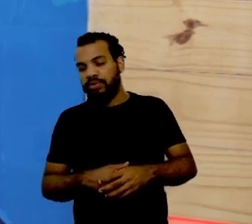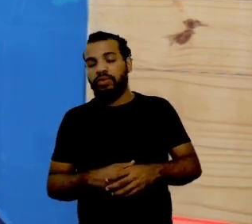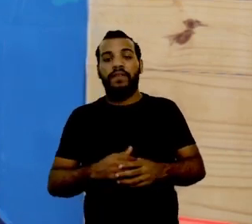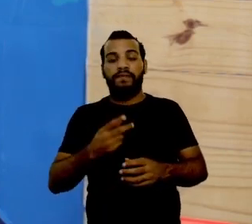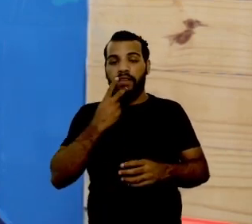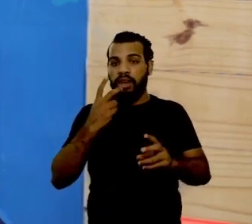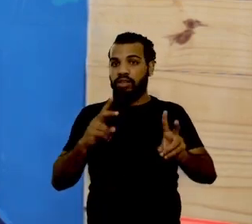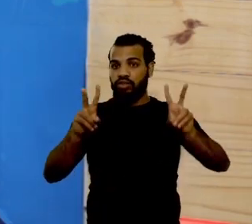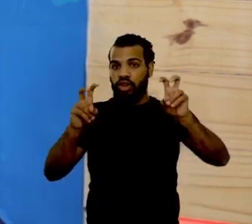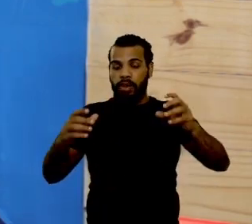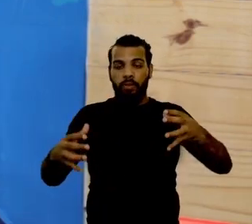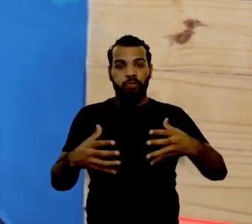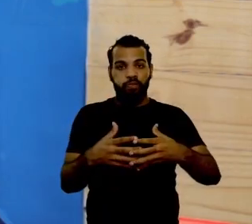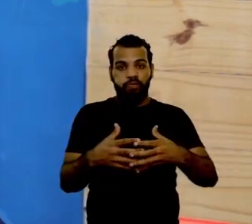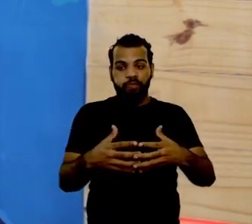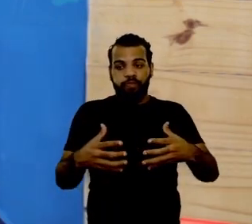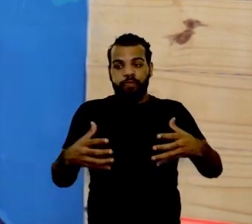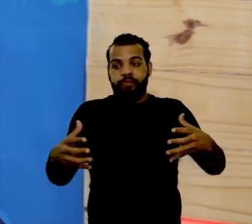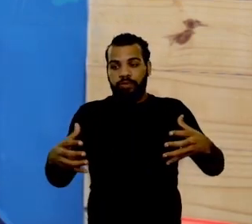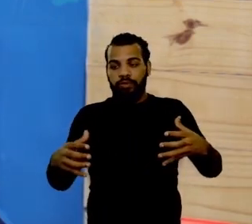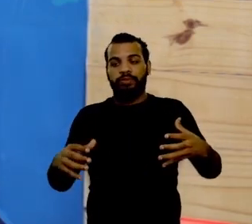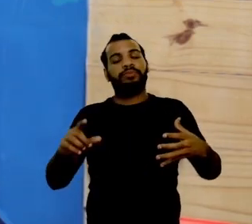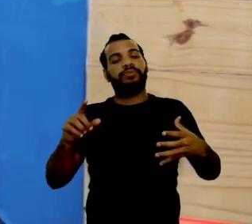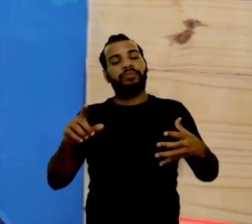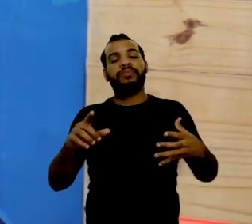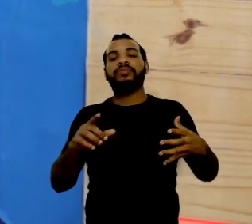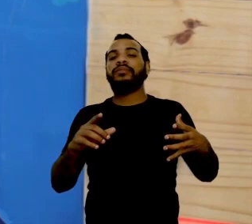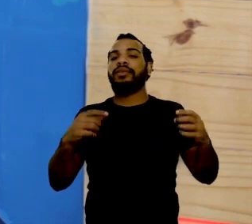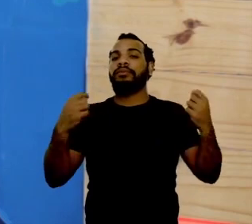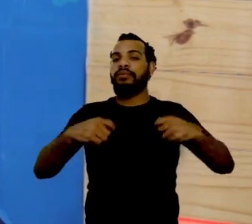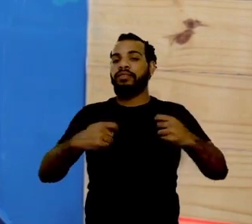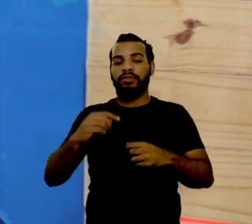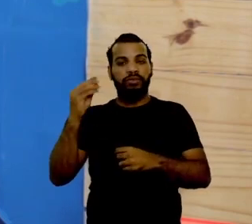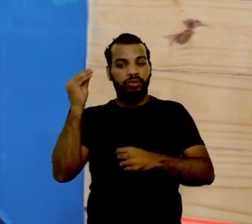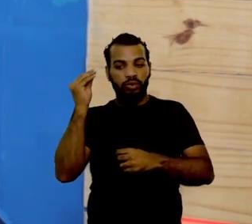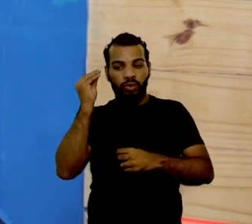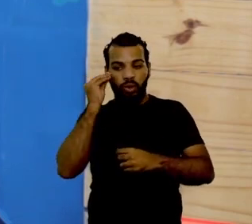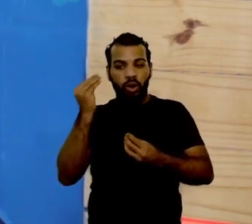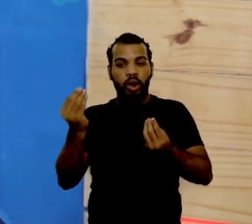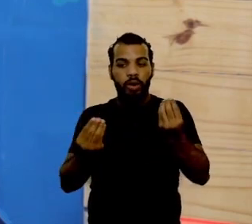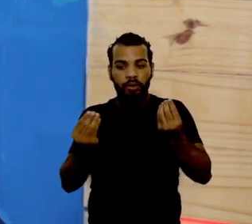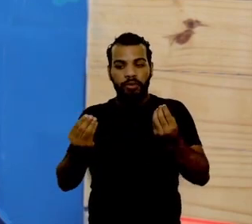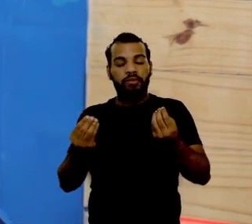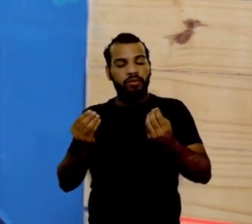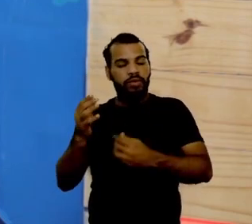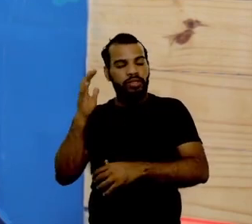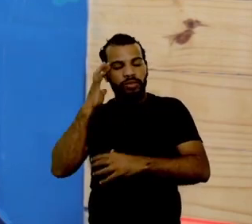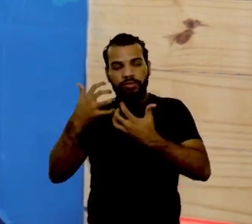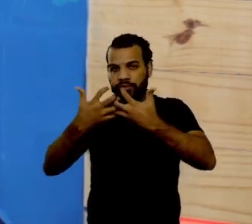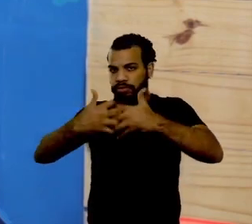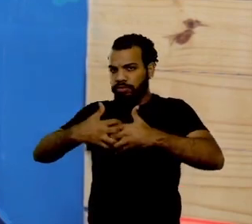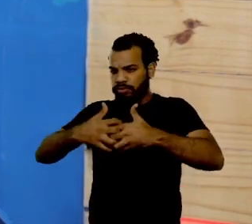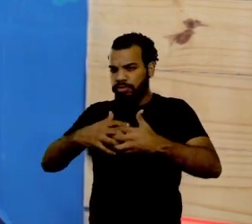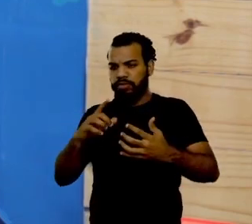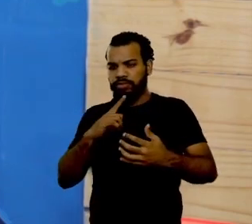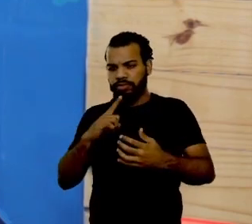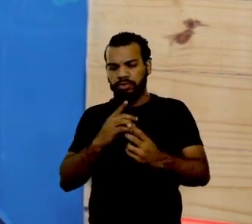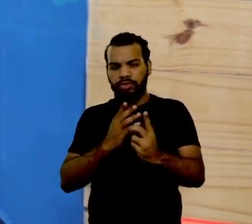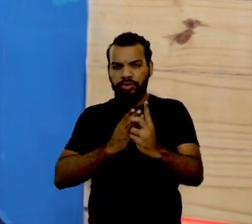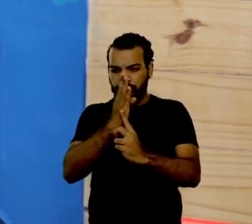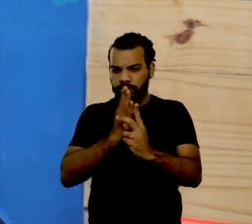térmica, a gente tem que associar ao recebimento de uma fonte térmica. Temos que considerar dois